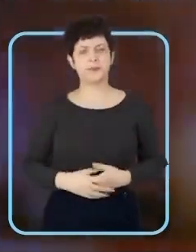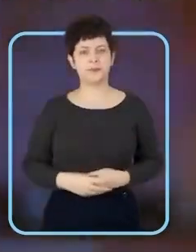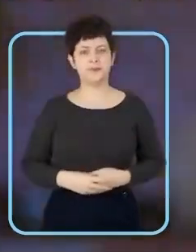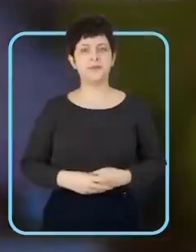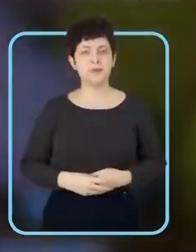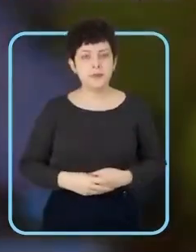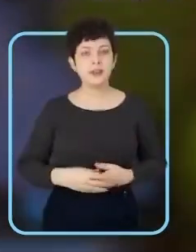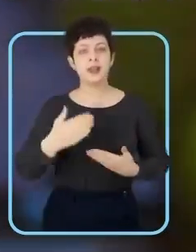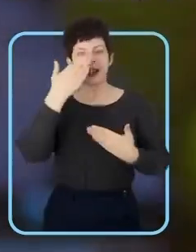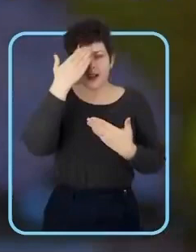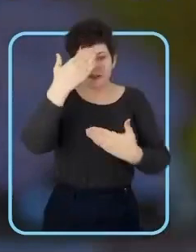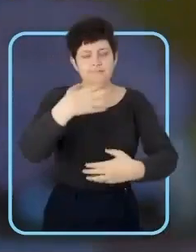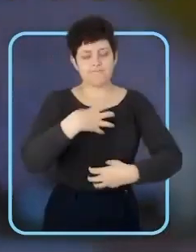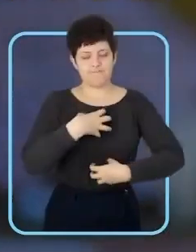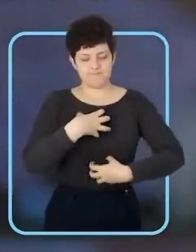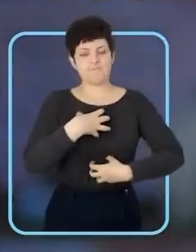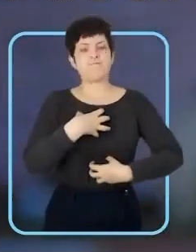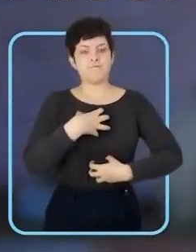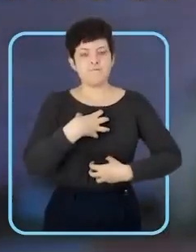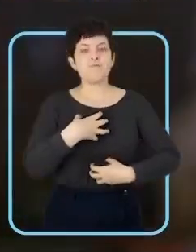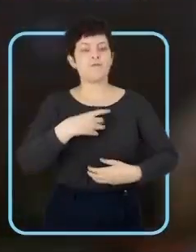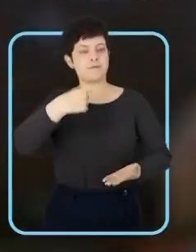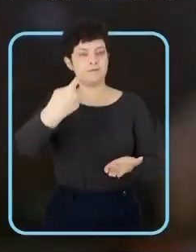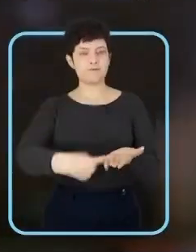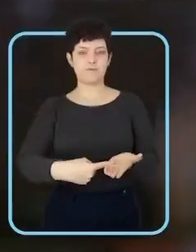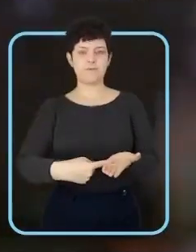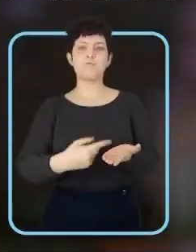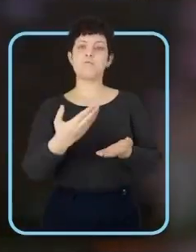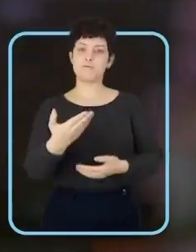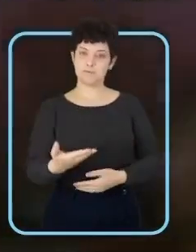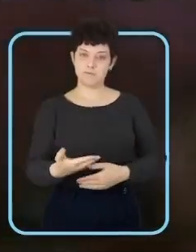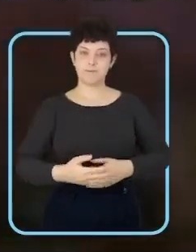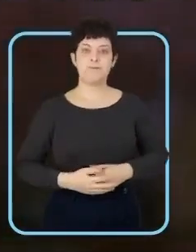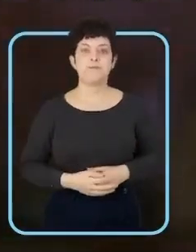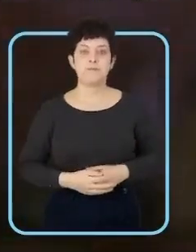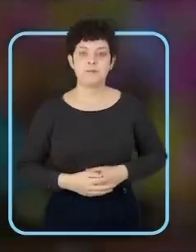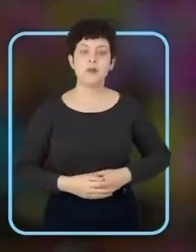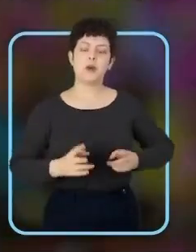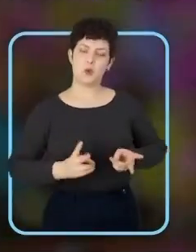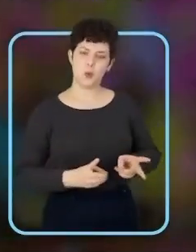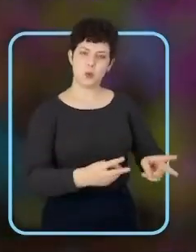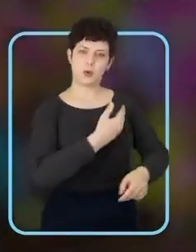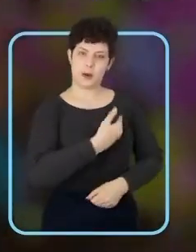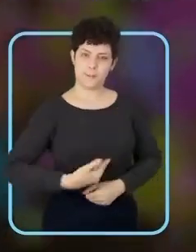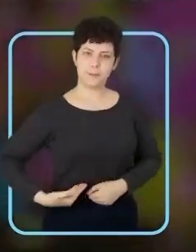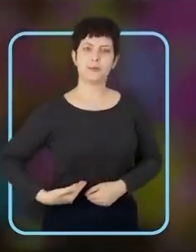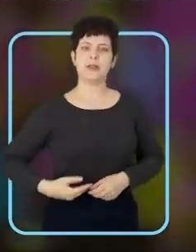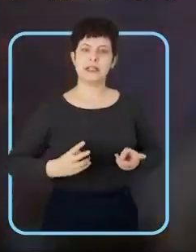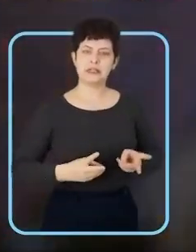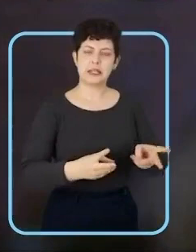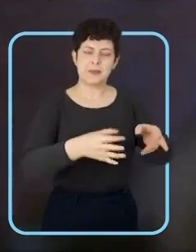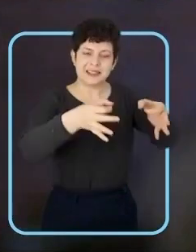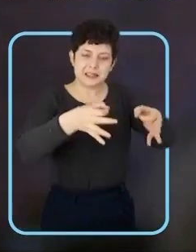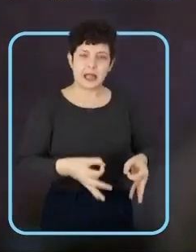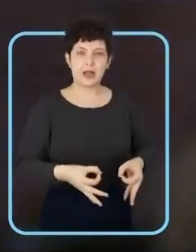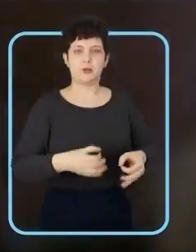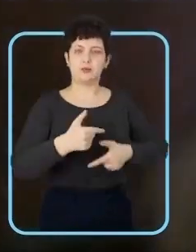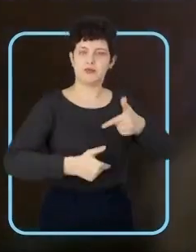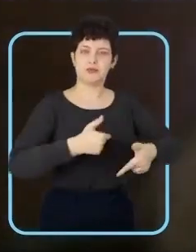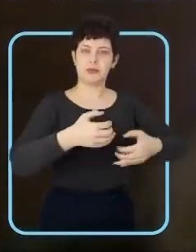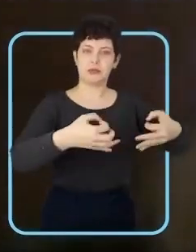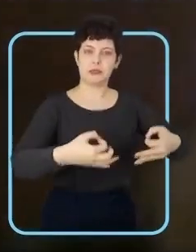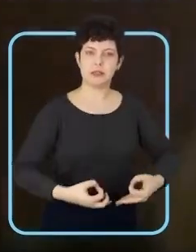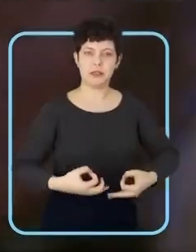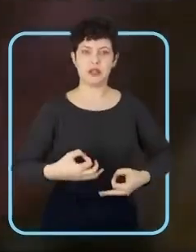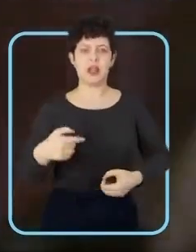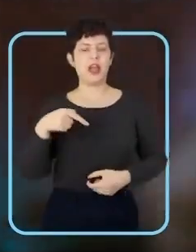obrigada. E é com essa gratidão que eu selo um compromisso contigo. Seguirei na vida pública sempre fazendo